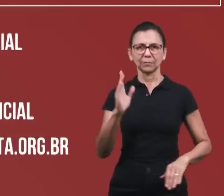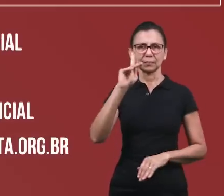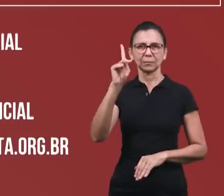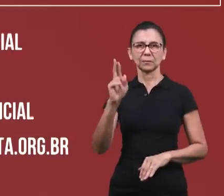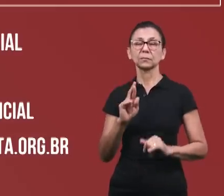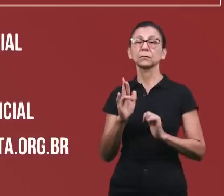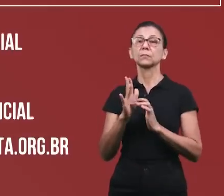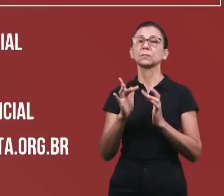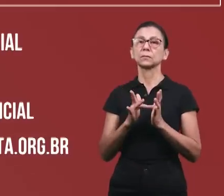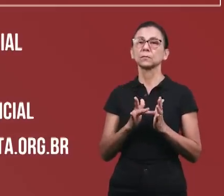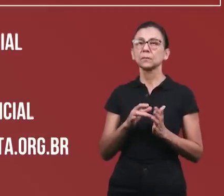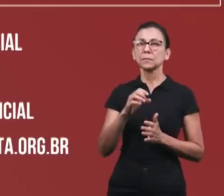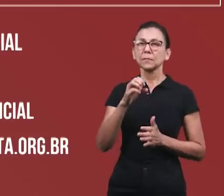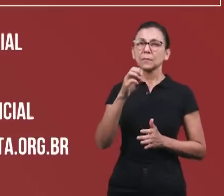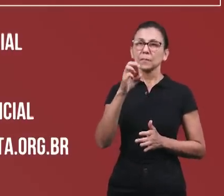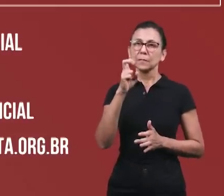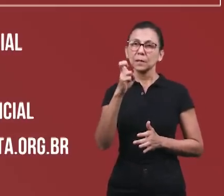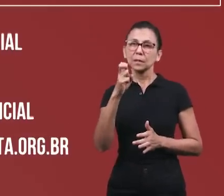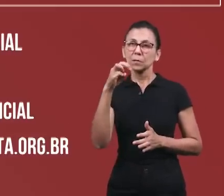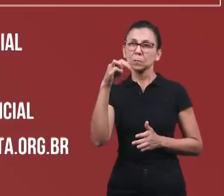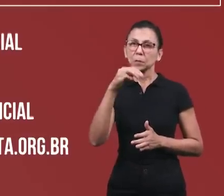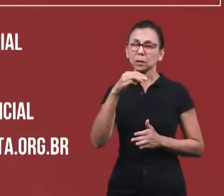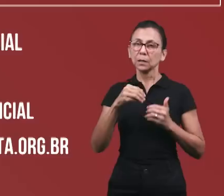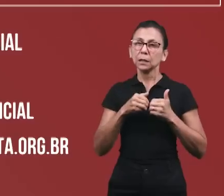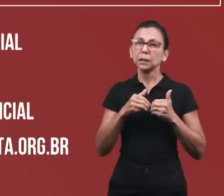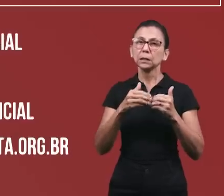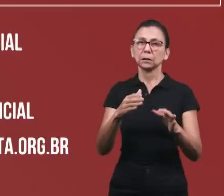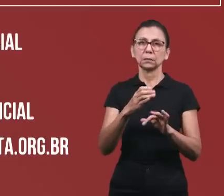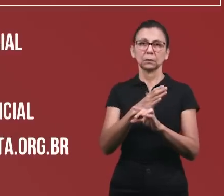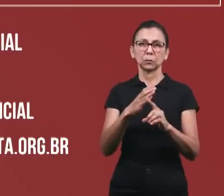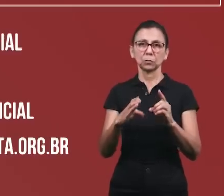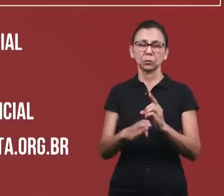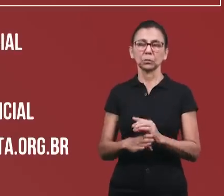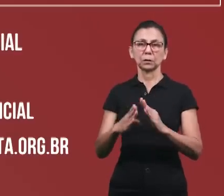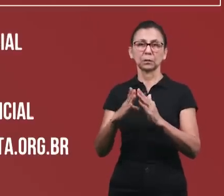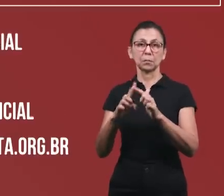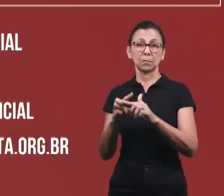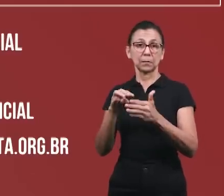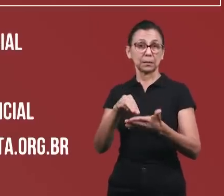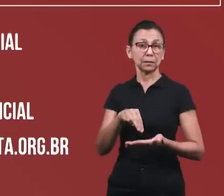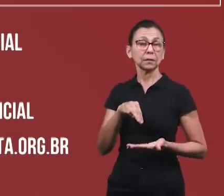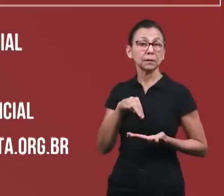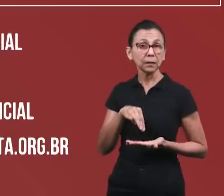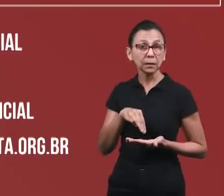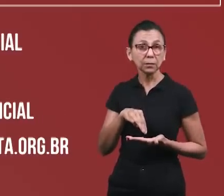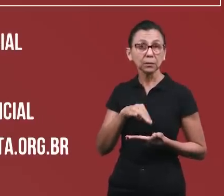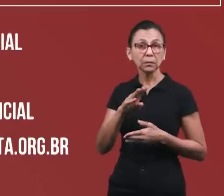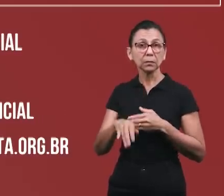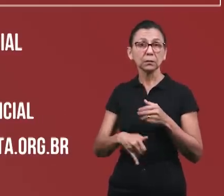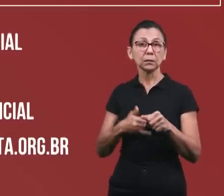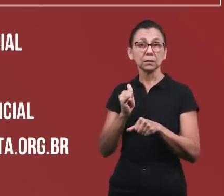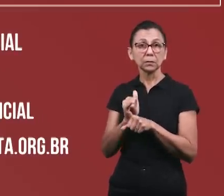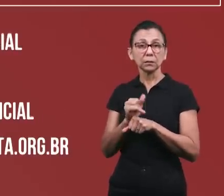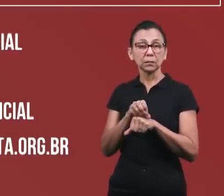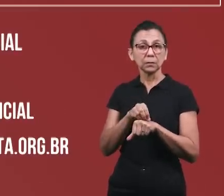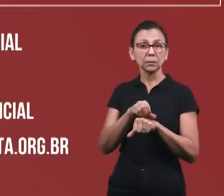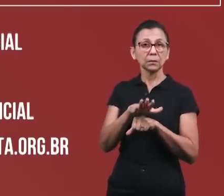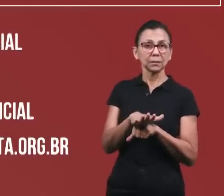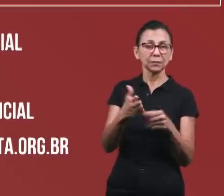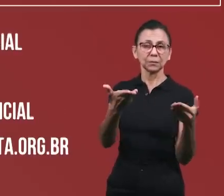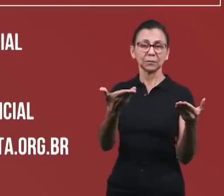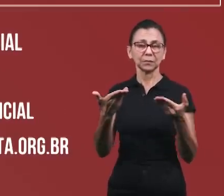A paz do Senhor Jesus. Dentro de 5 minutos, daremos início a um culto da Igreja Cristã Maranata, transmitido